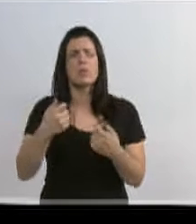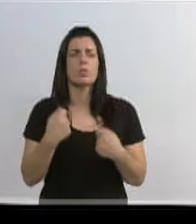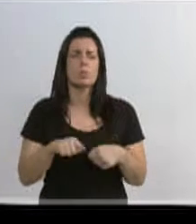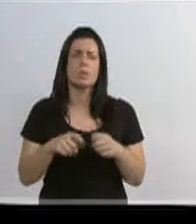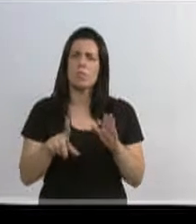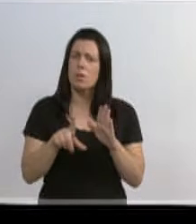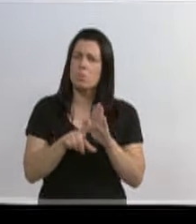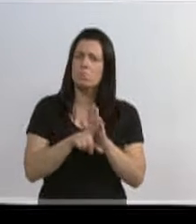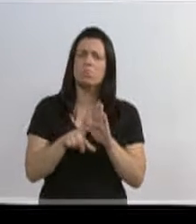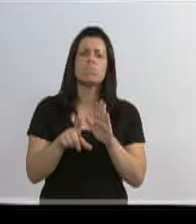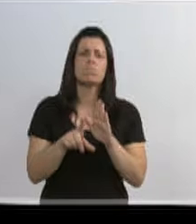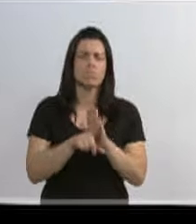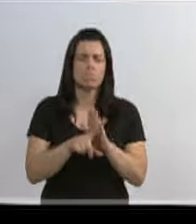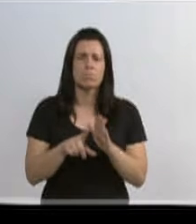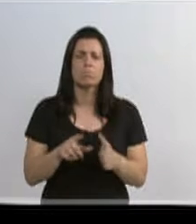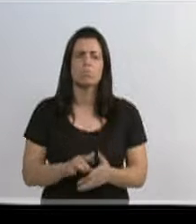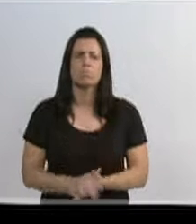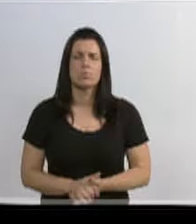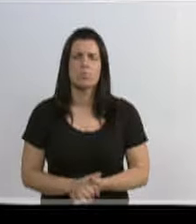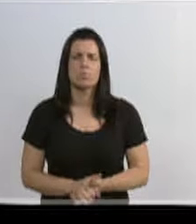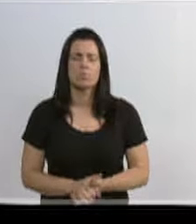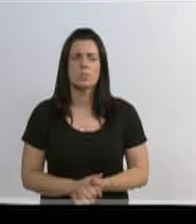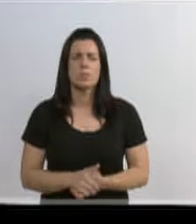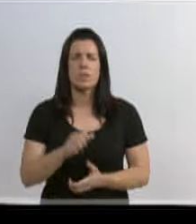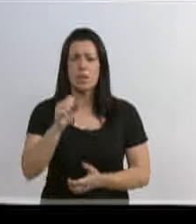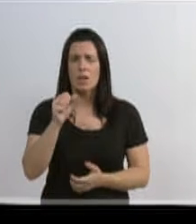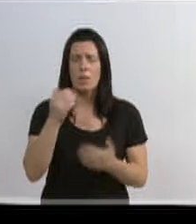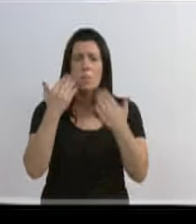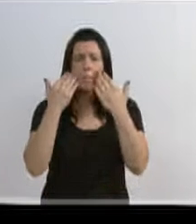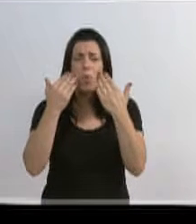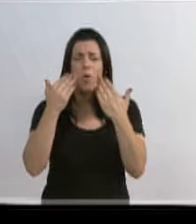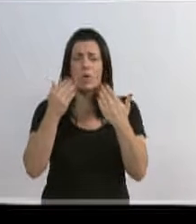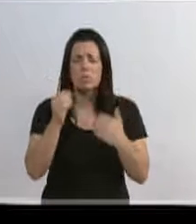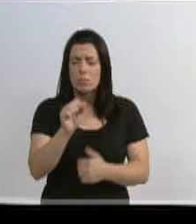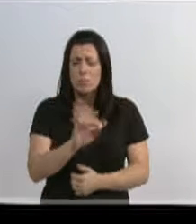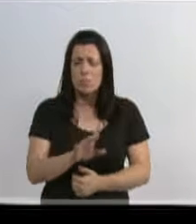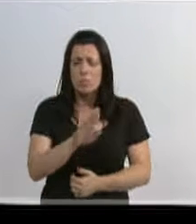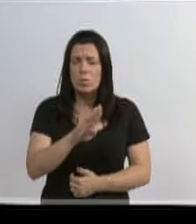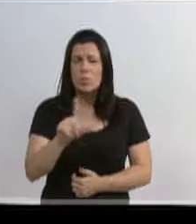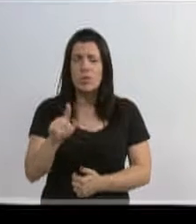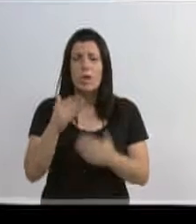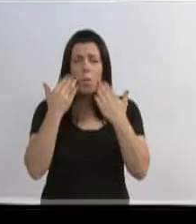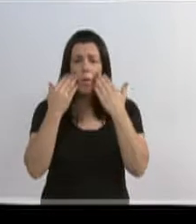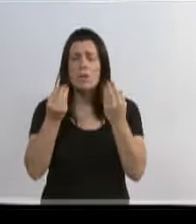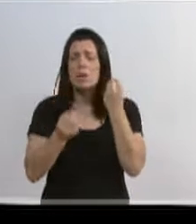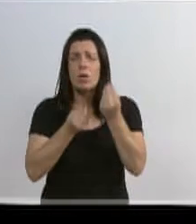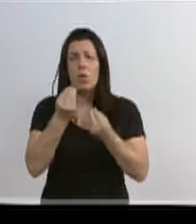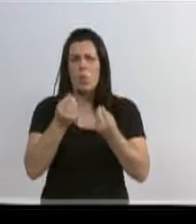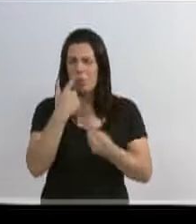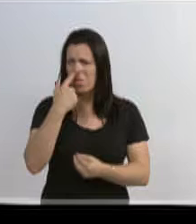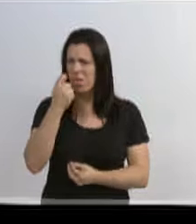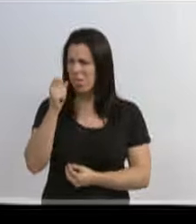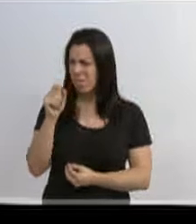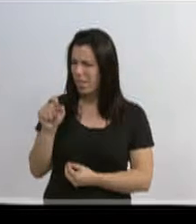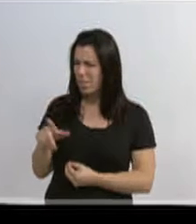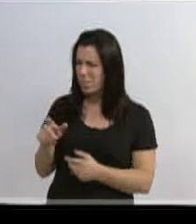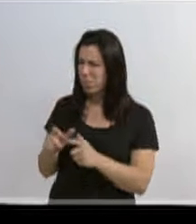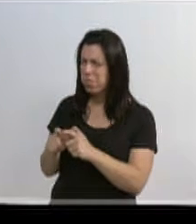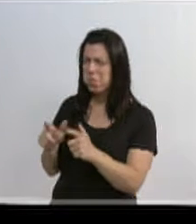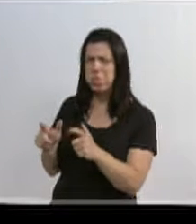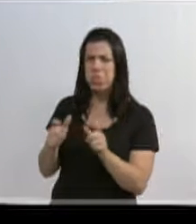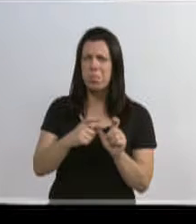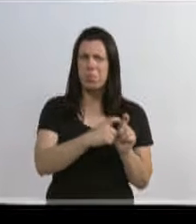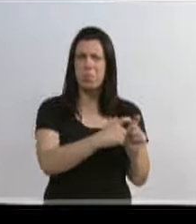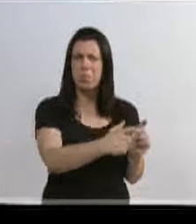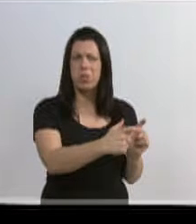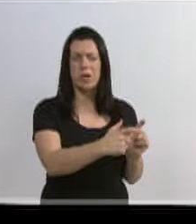vez toda, coibir. A imagem de Blumenau, para quem está entrando em Blumenau, ver esse monte de lixo ali, que está crescendo, tá, gente?